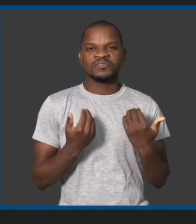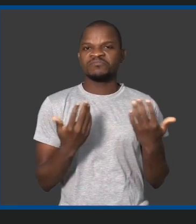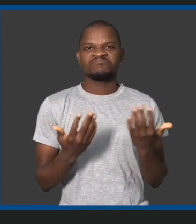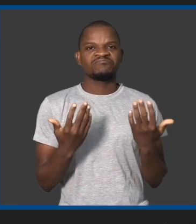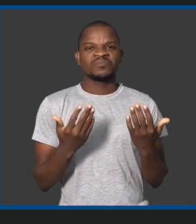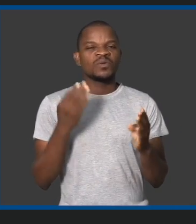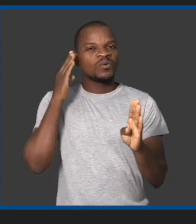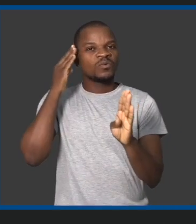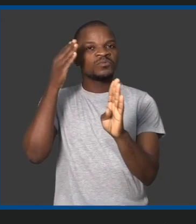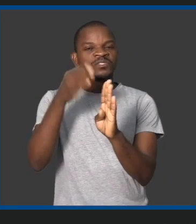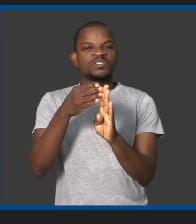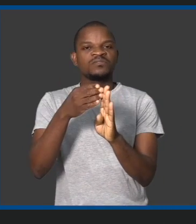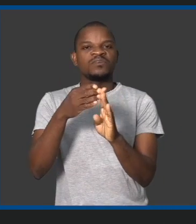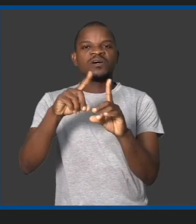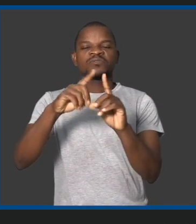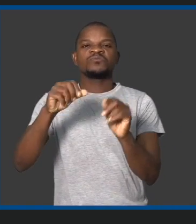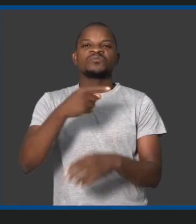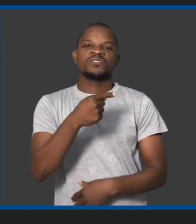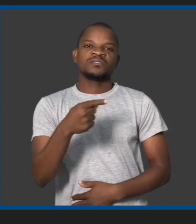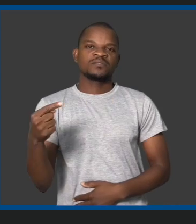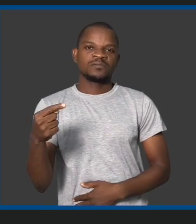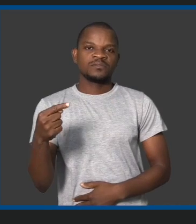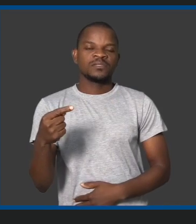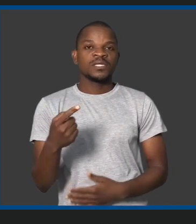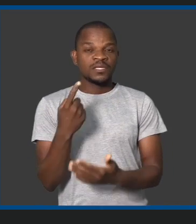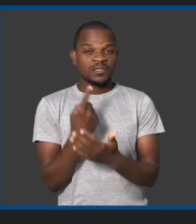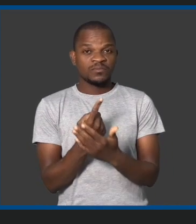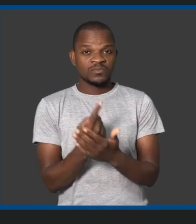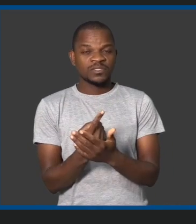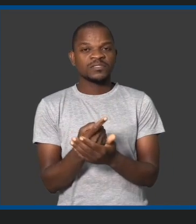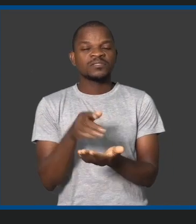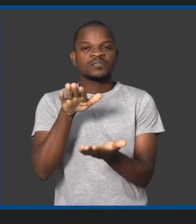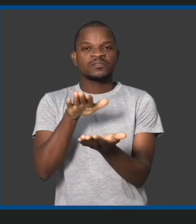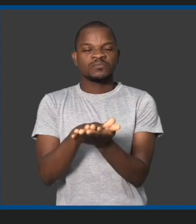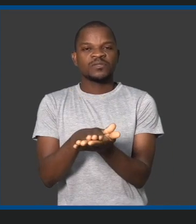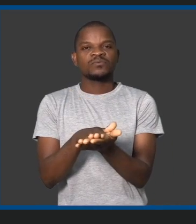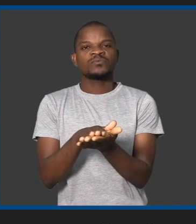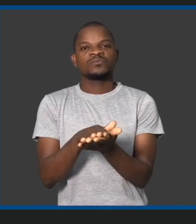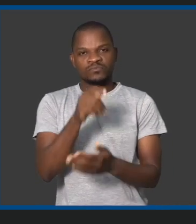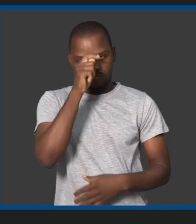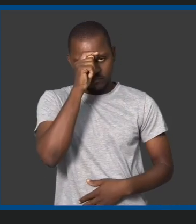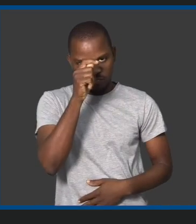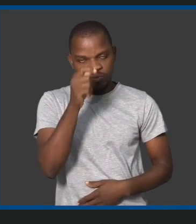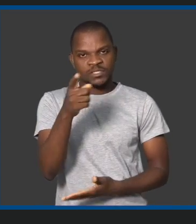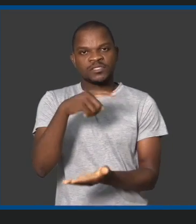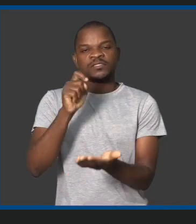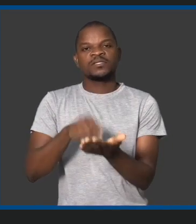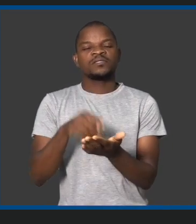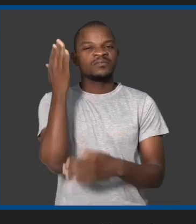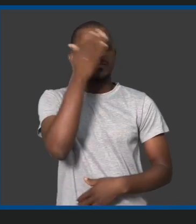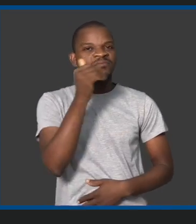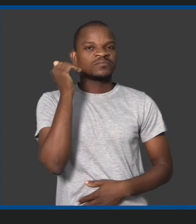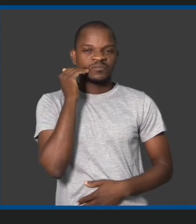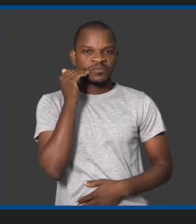a intenção não é benéfica. Aliás, esse é um local histórico, não é? Daqui da